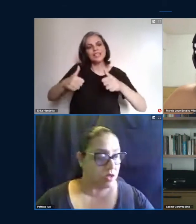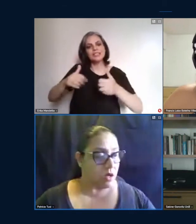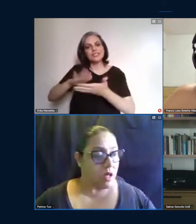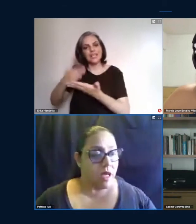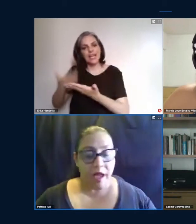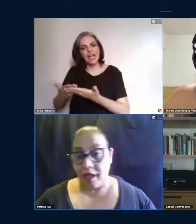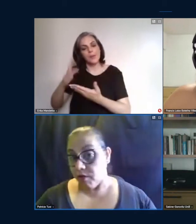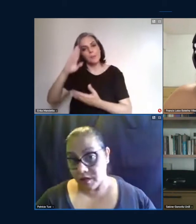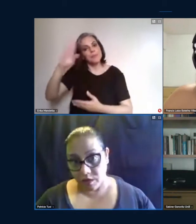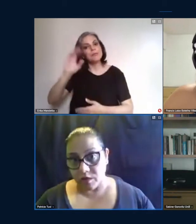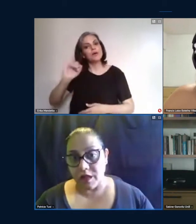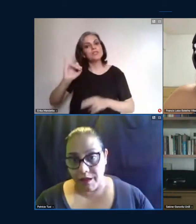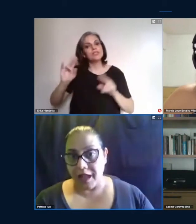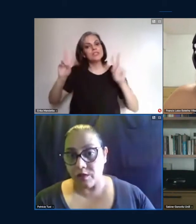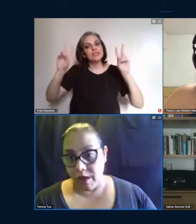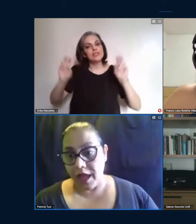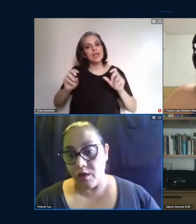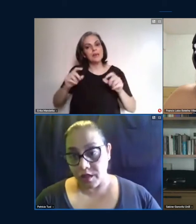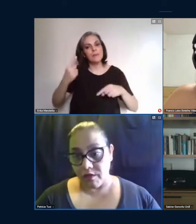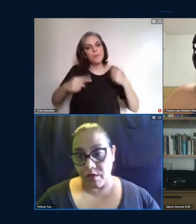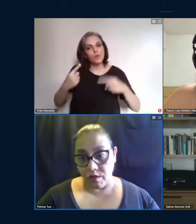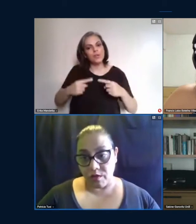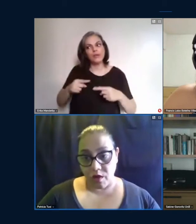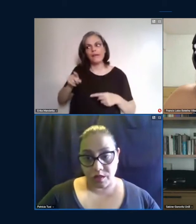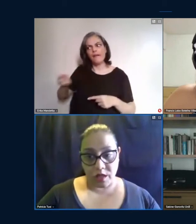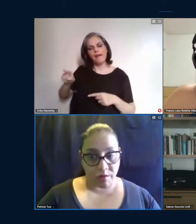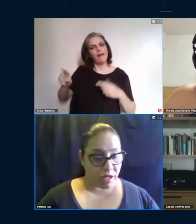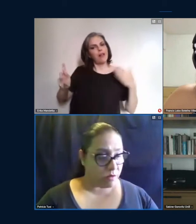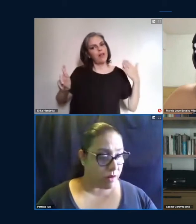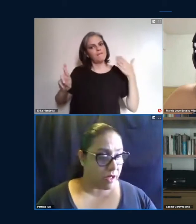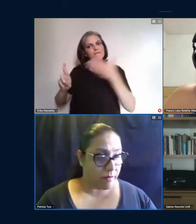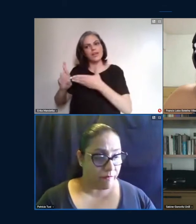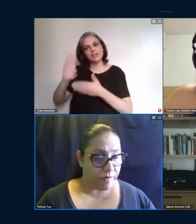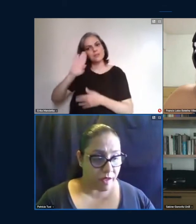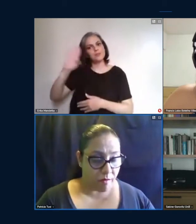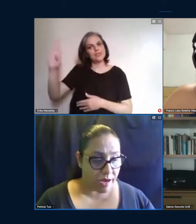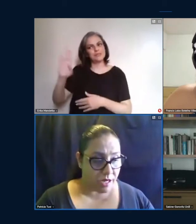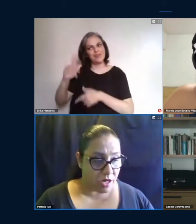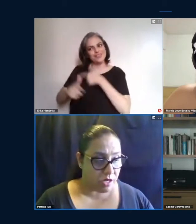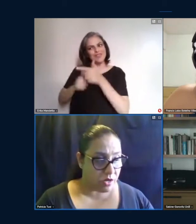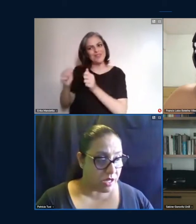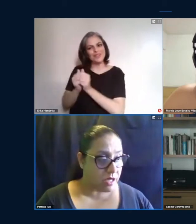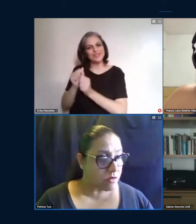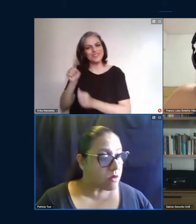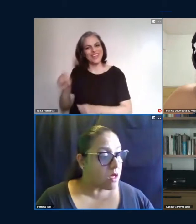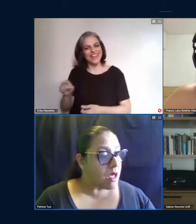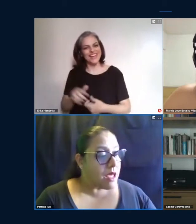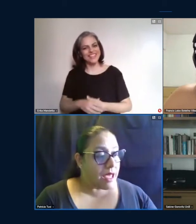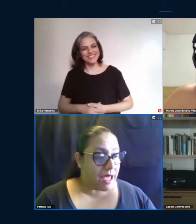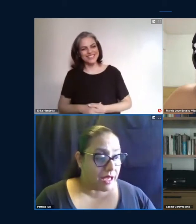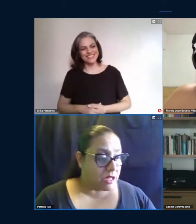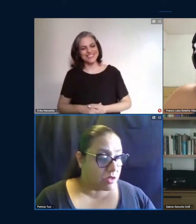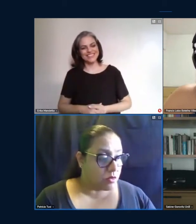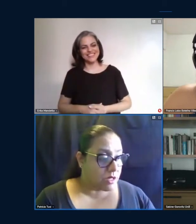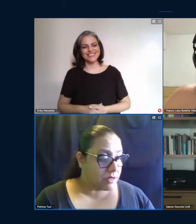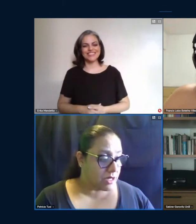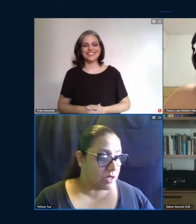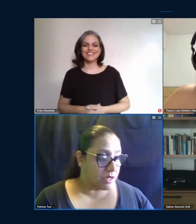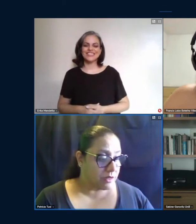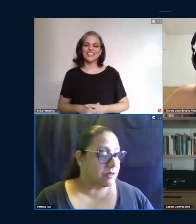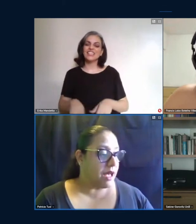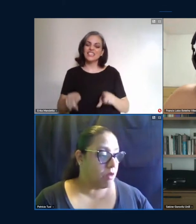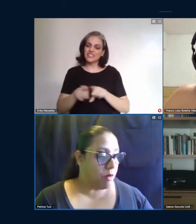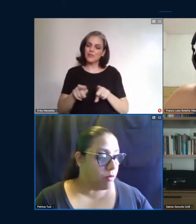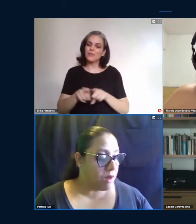da política, vão ser todos trabalhados com ela, hoje ela virou o norte realmente para a gente nisso, e acredito que